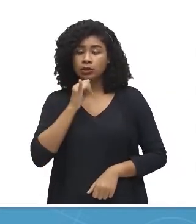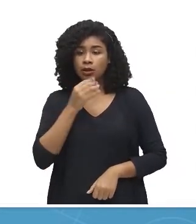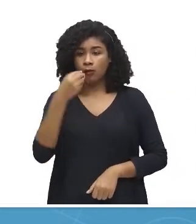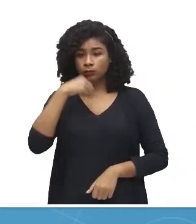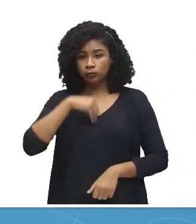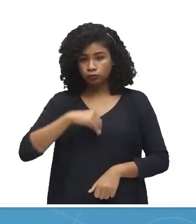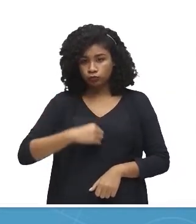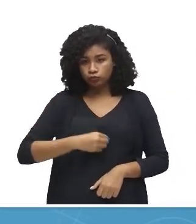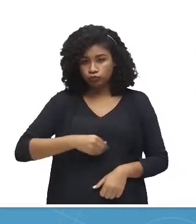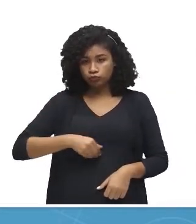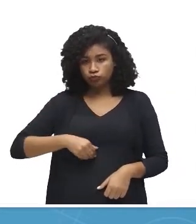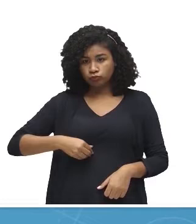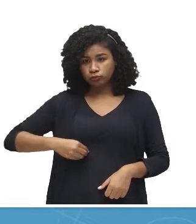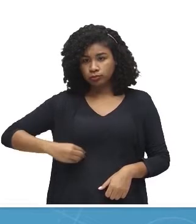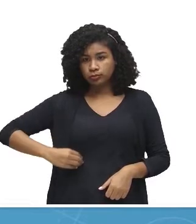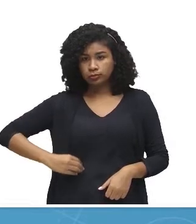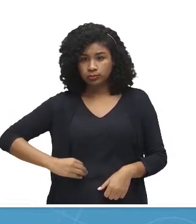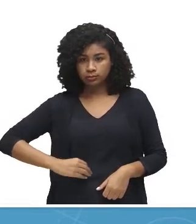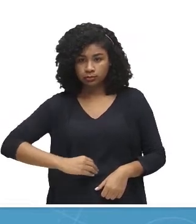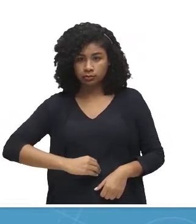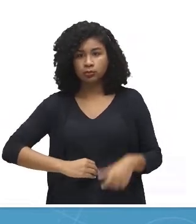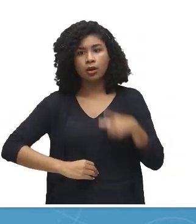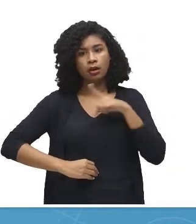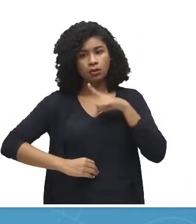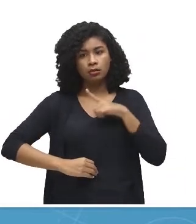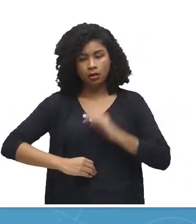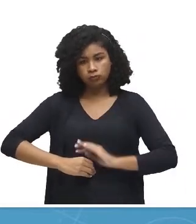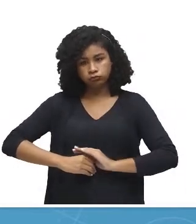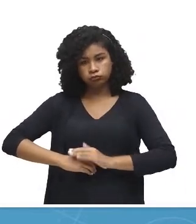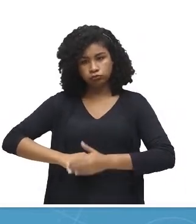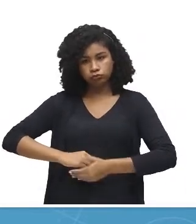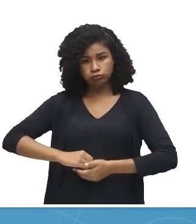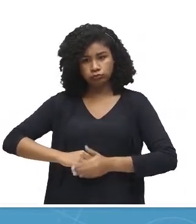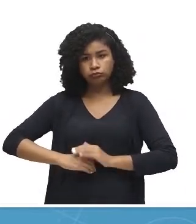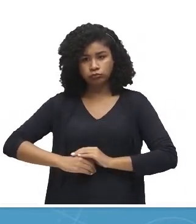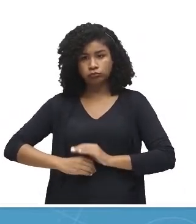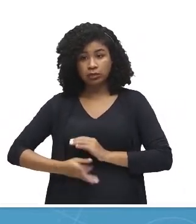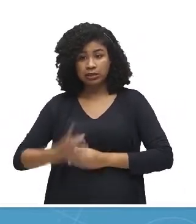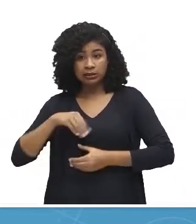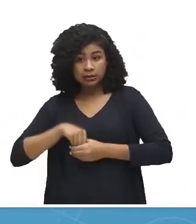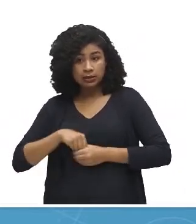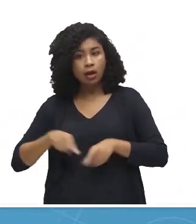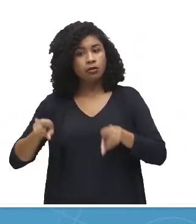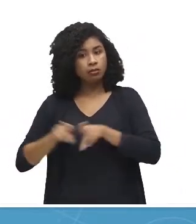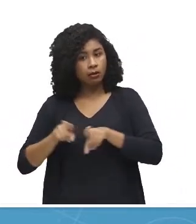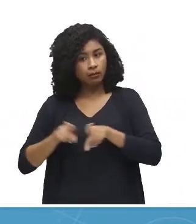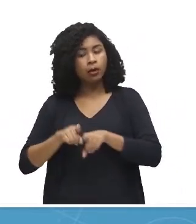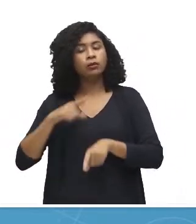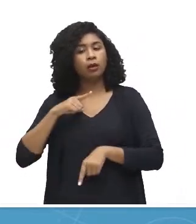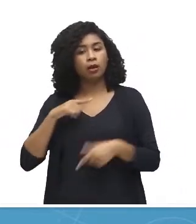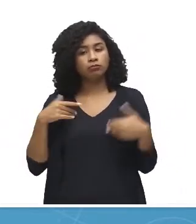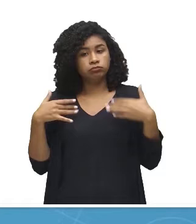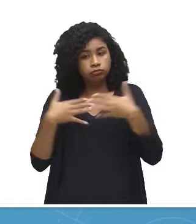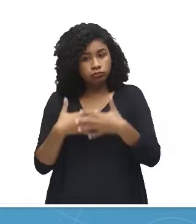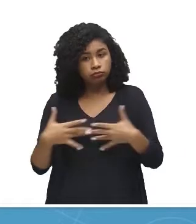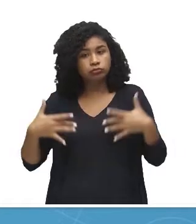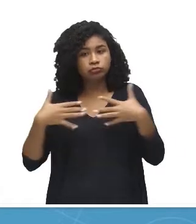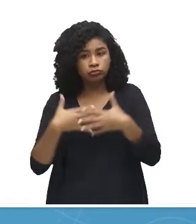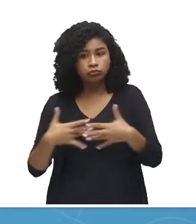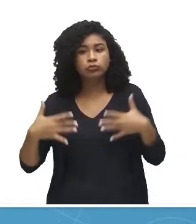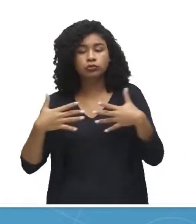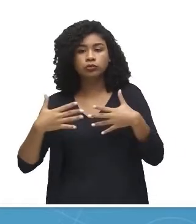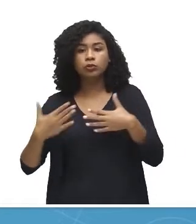estômago, né? Ele reveste externamente o nosso estômago e internamente. Então, dentro, ele ajuda ali na